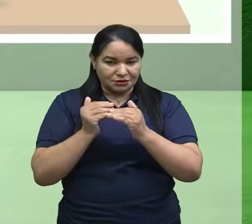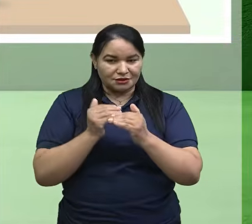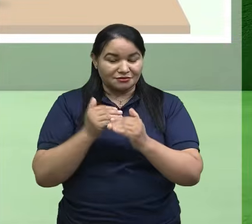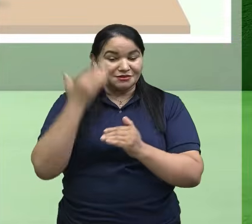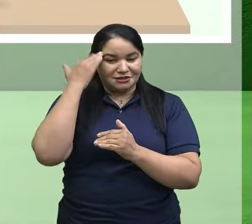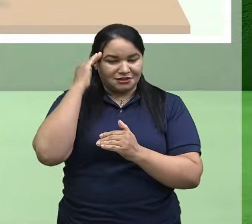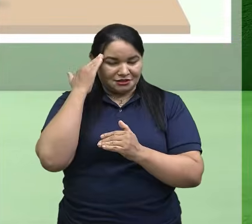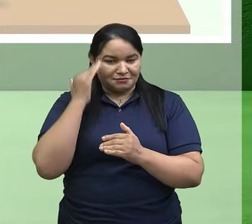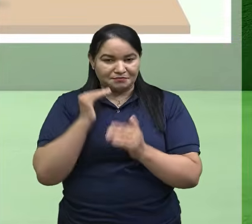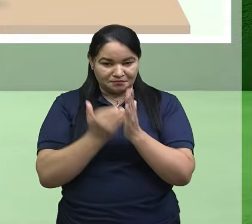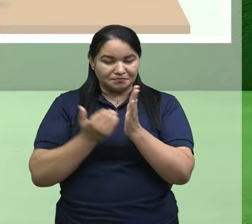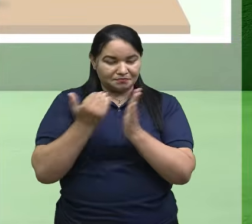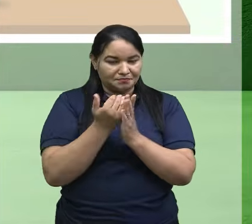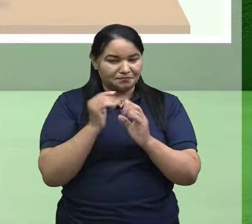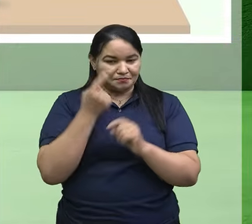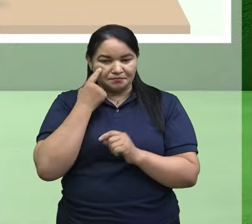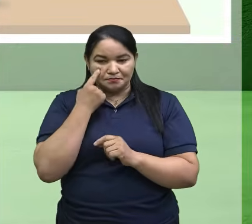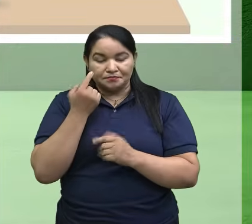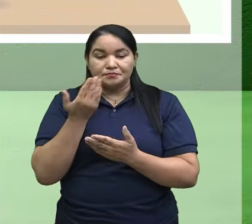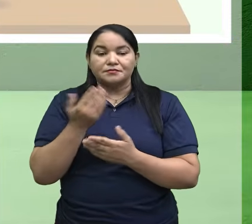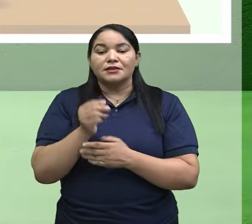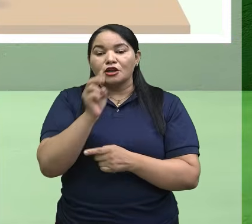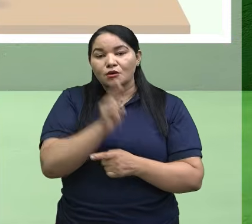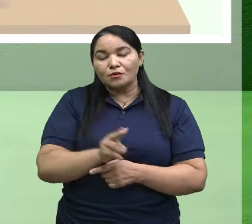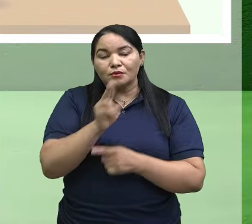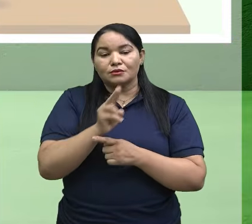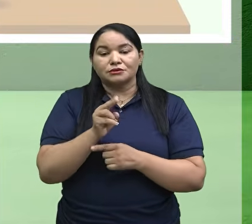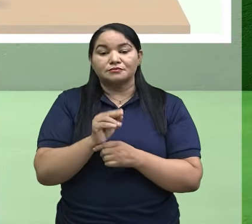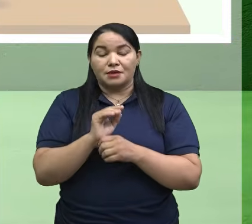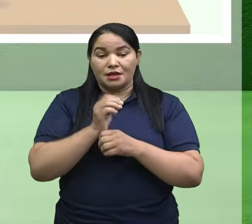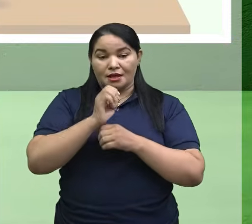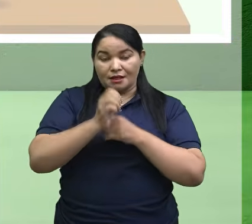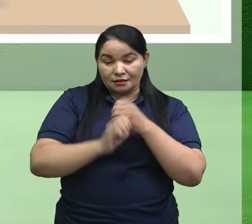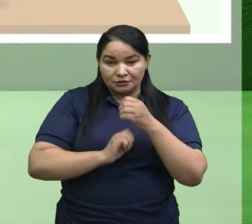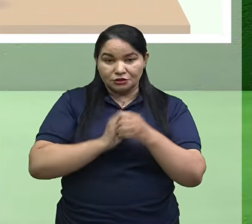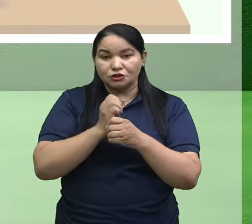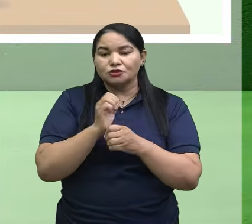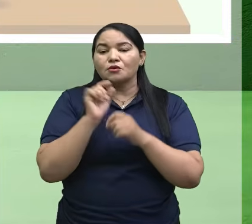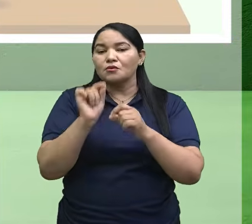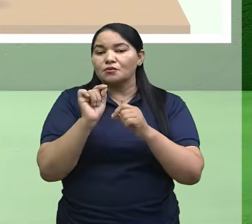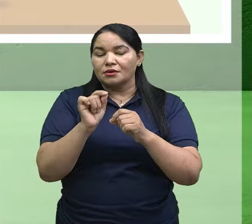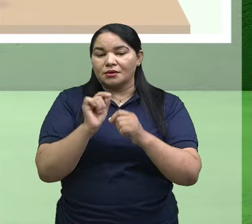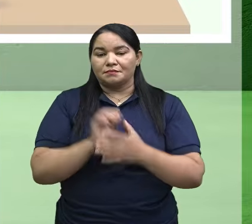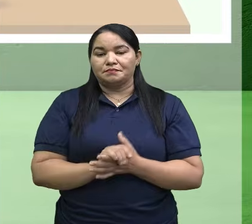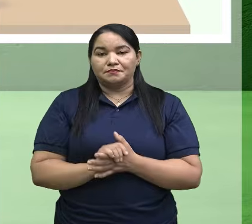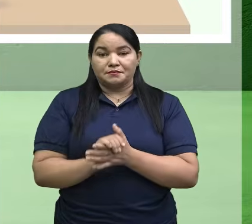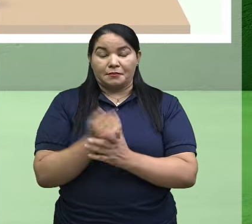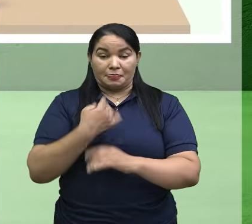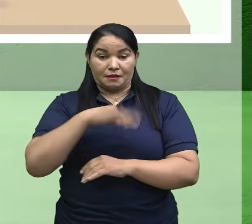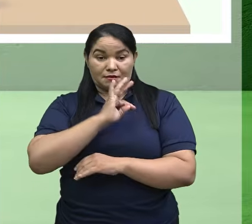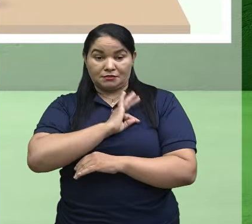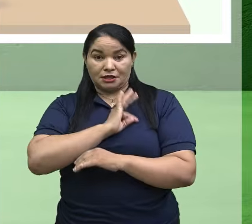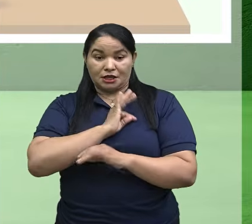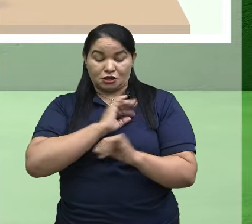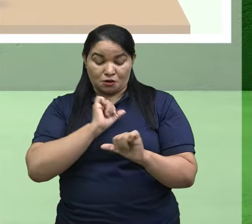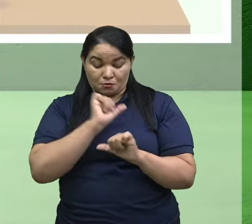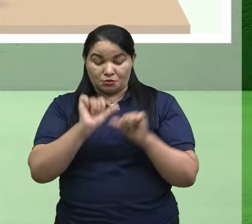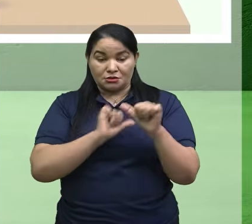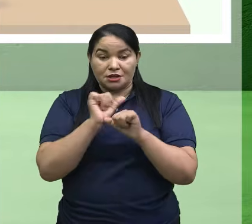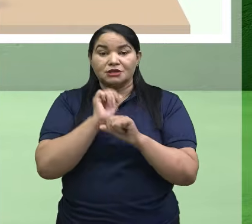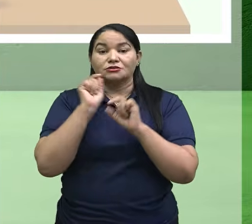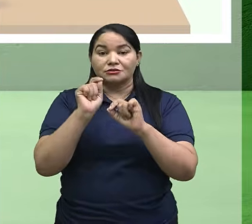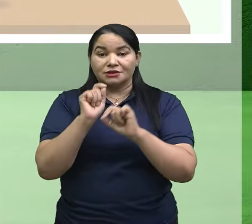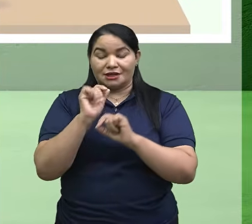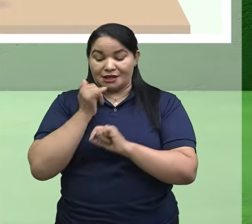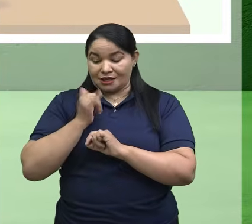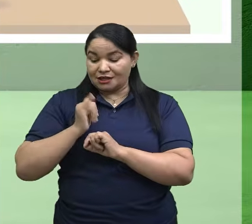melhor. Ele se utiliza, né, da reação de eletrólise, que nada mais é do que uma técnica de transformar energia